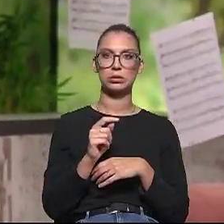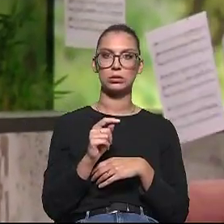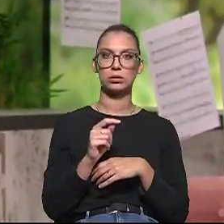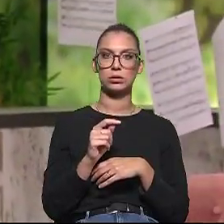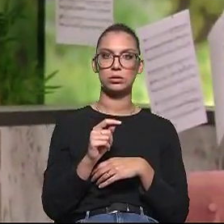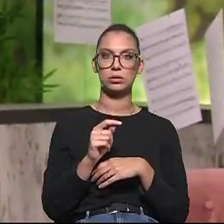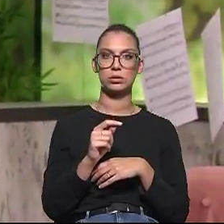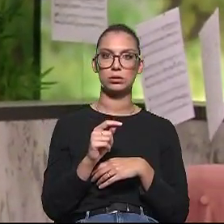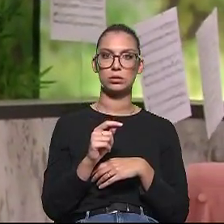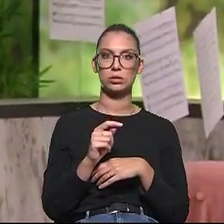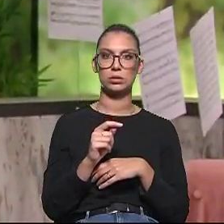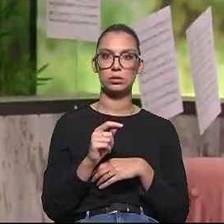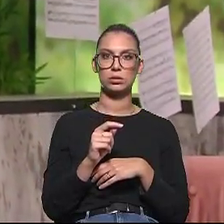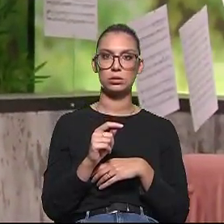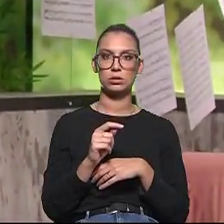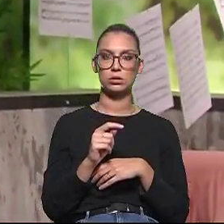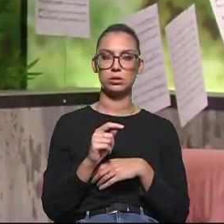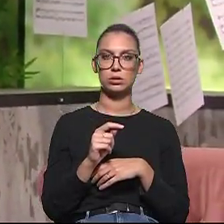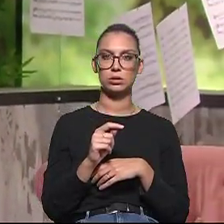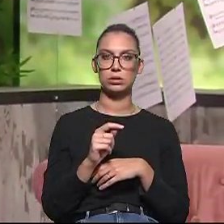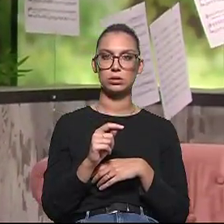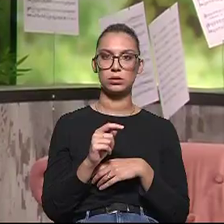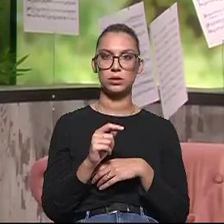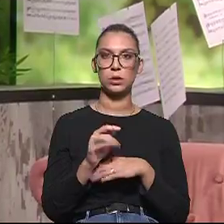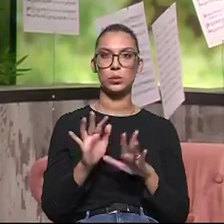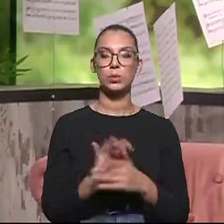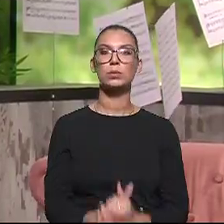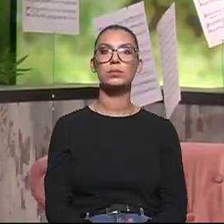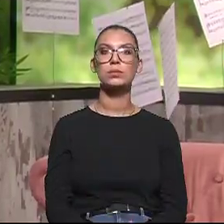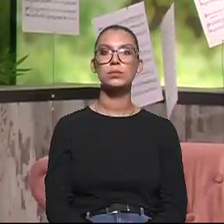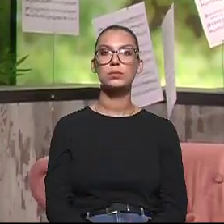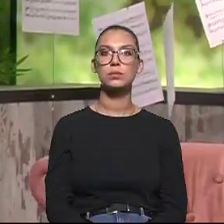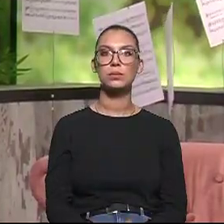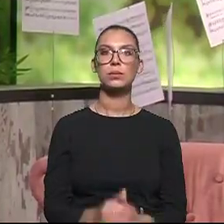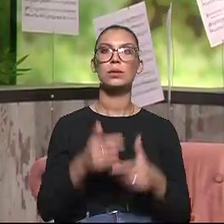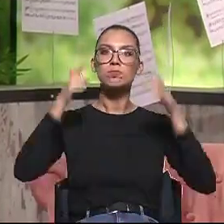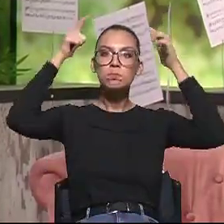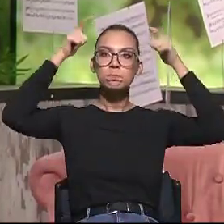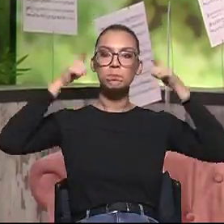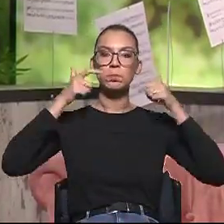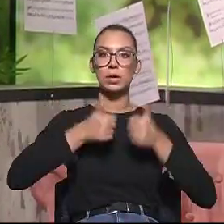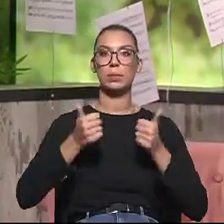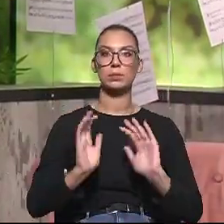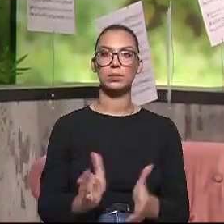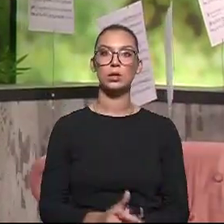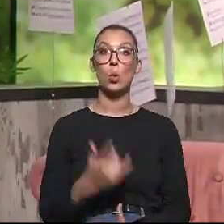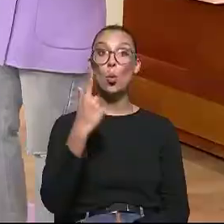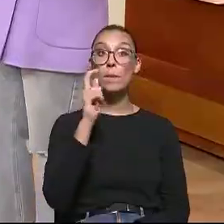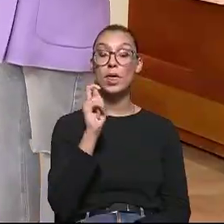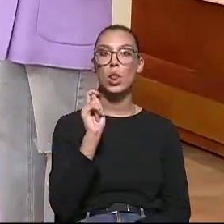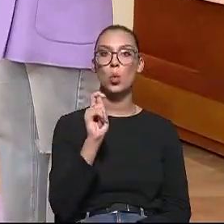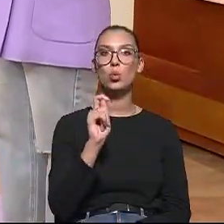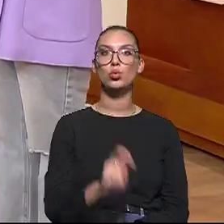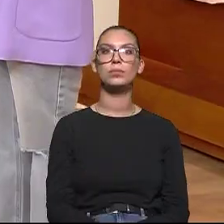Ai, não, assim fica horrível. Não faz Pronto. Mal. Mas vamos para cima, está bem? Está bem. Pronto, é porque tem mesmo de estar direito. É um minuto este